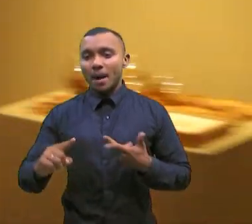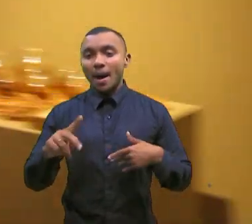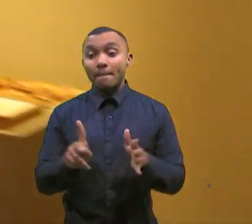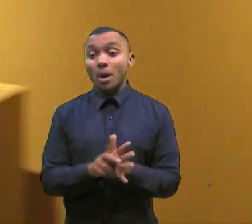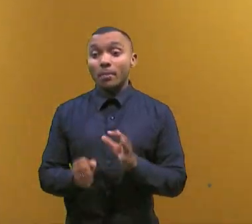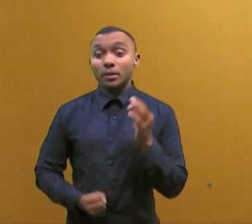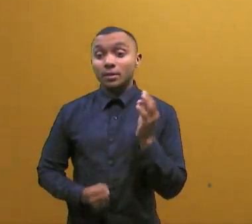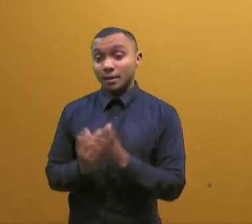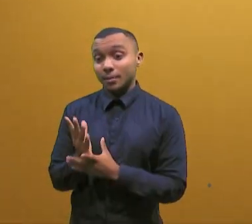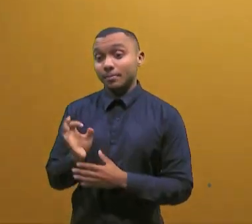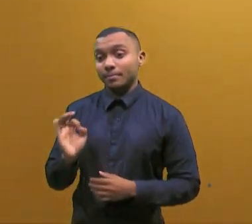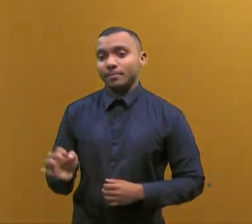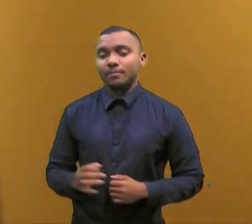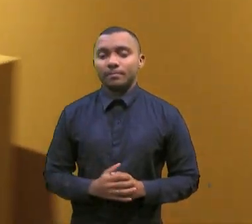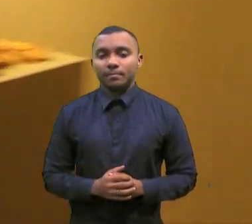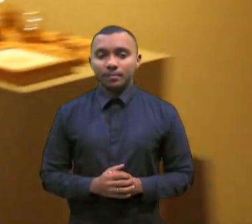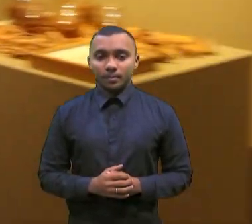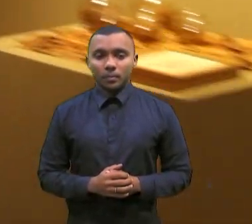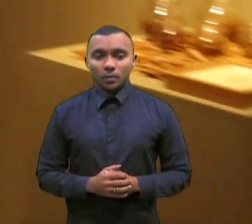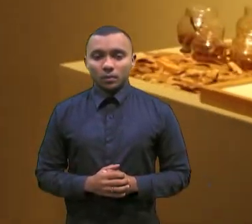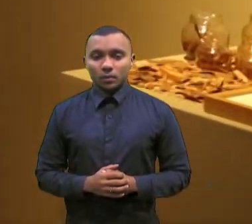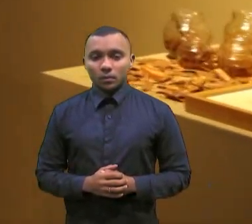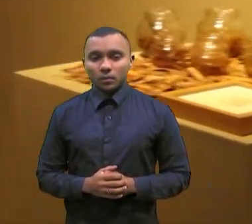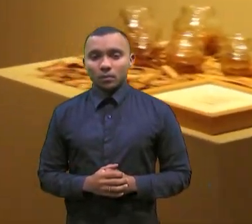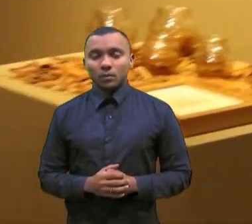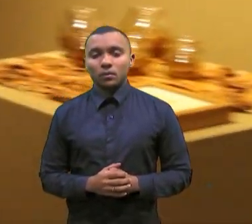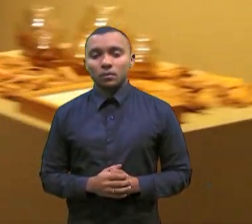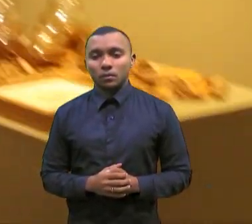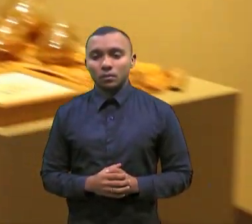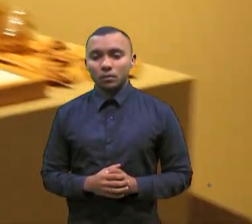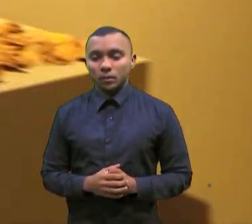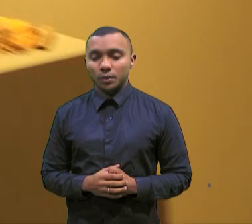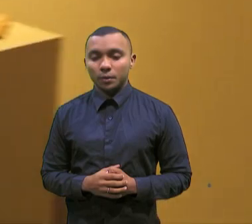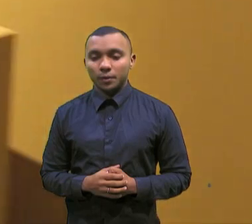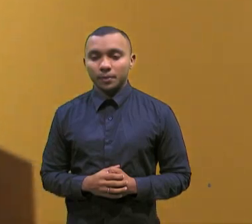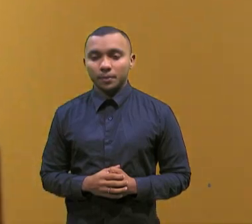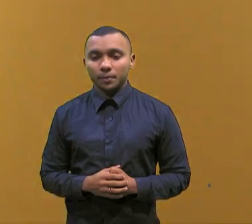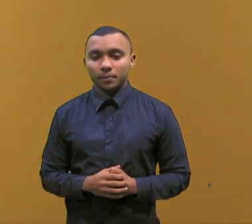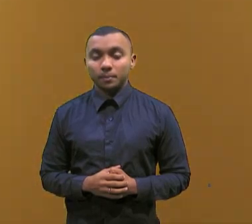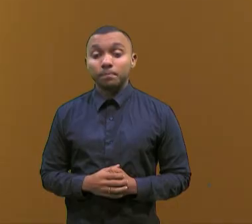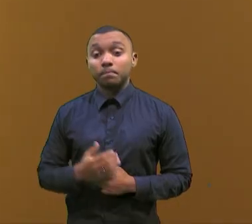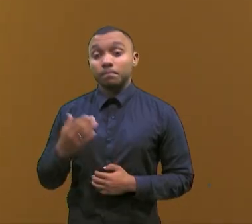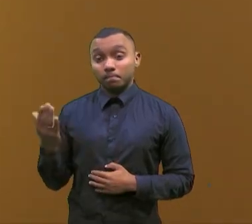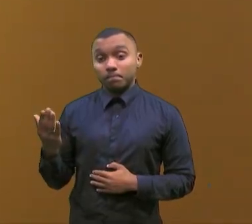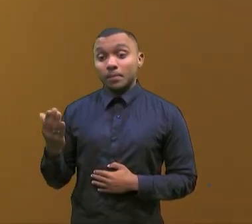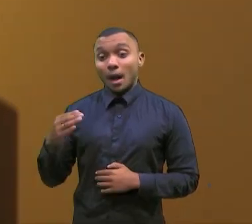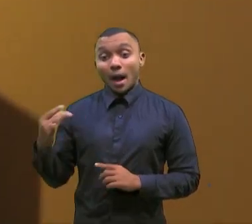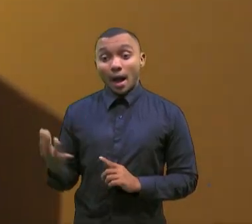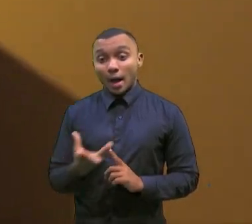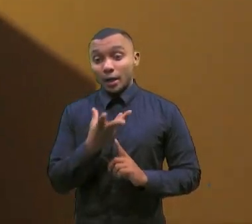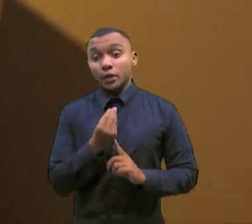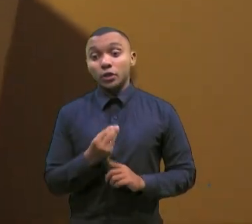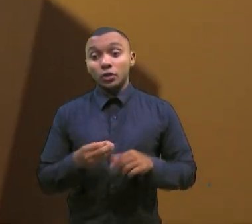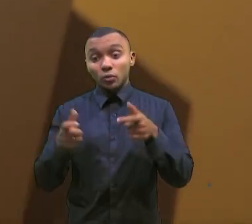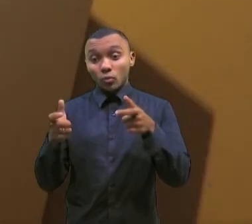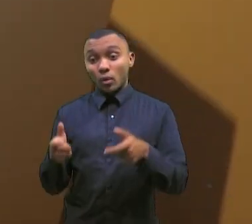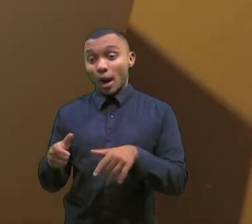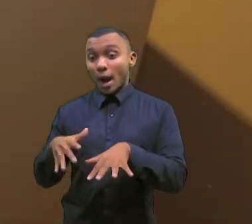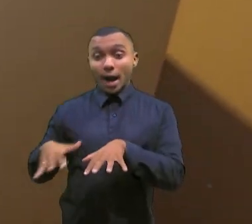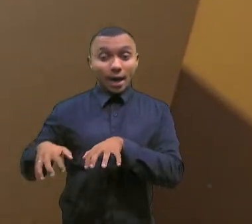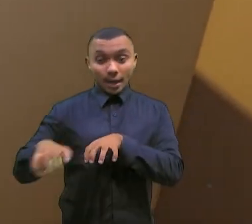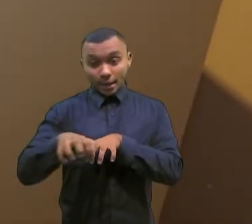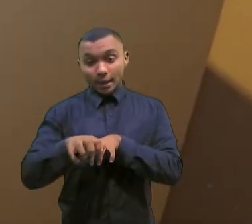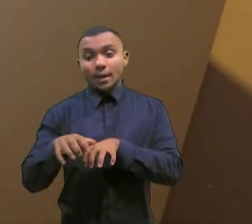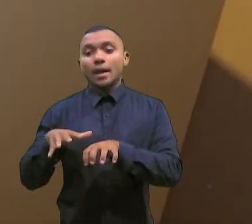produções que aqui estão, Professora, tá? você falou em instalação, temos uma aqui, uma instalação Isso aqui interessante. é um artista que vem do Cariri, né? E